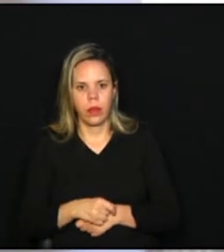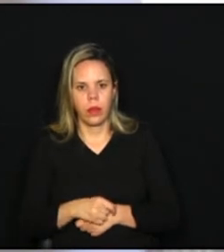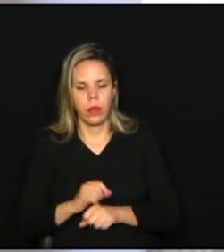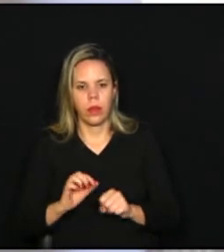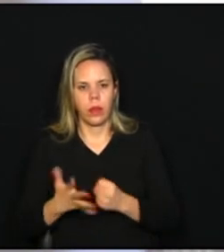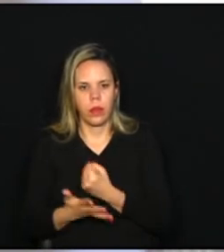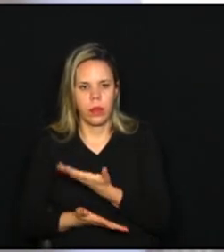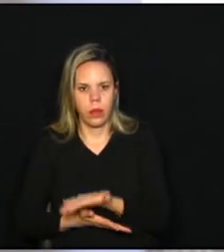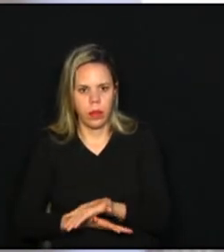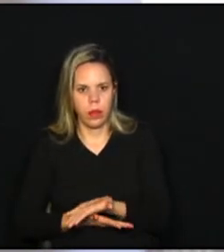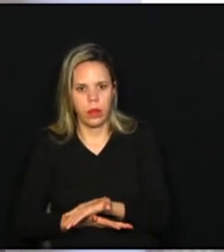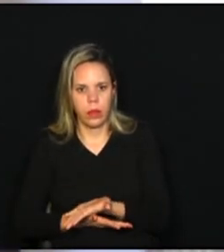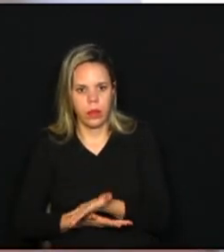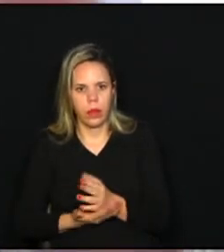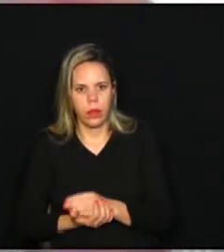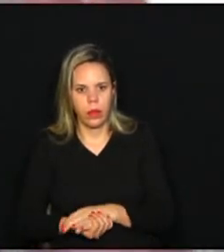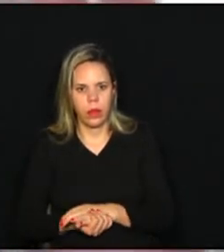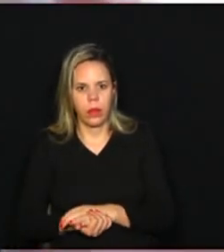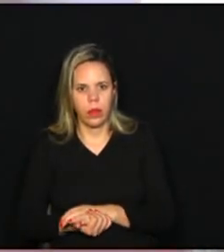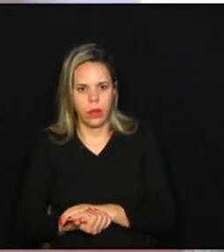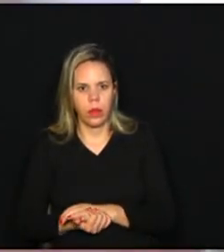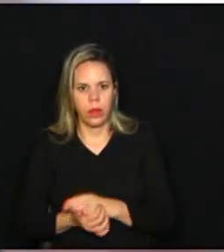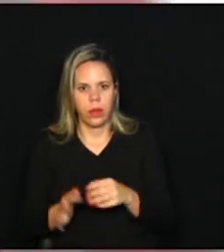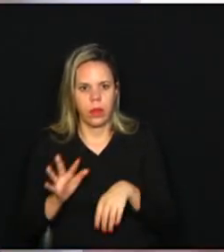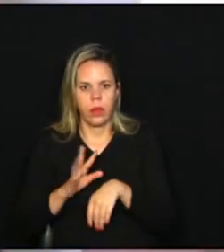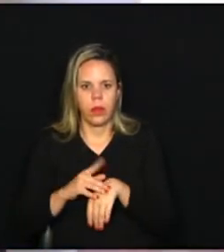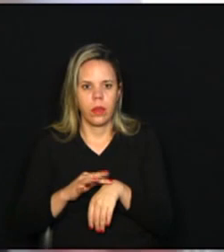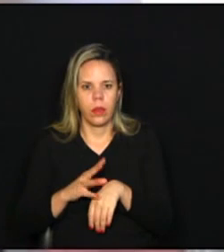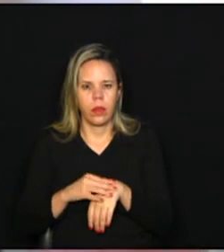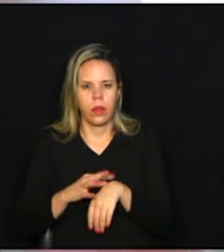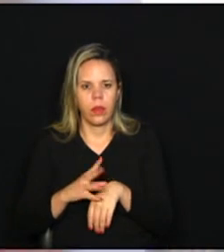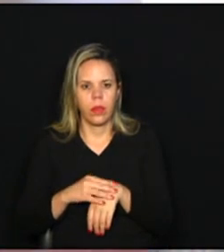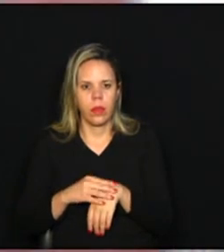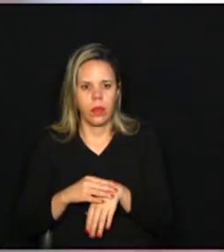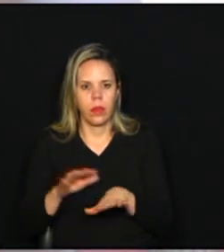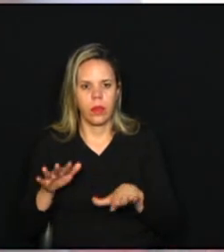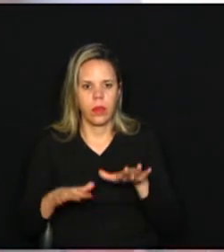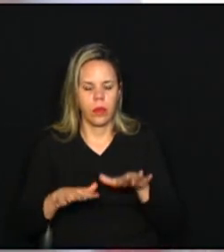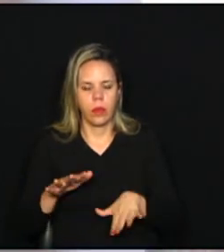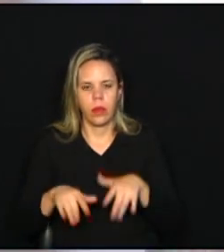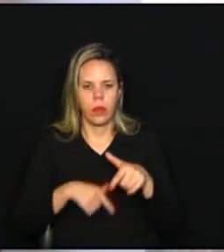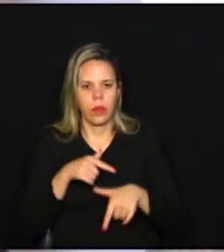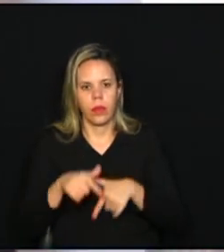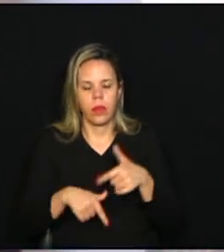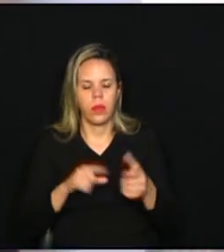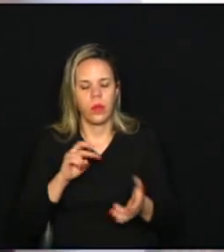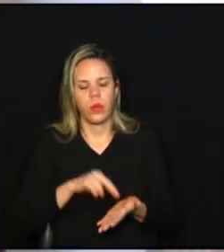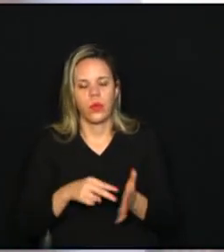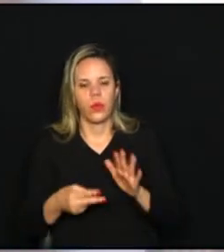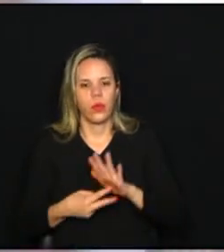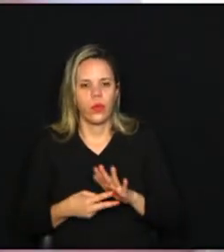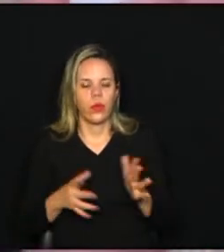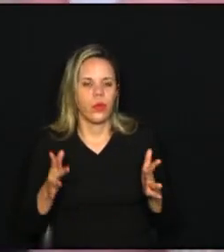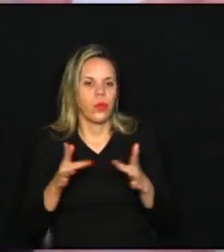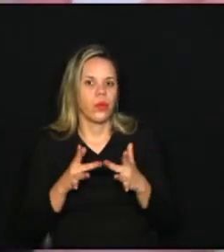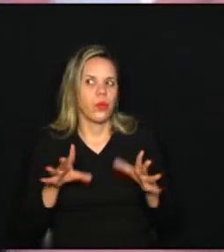Covid ser, de certa maneira, uma doença muito relacionada ao trabalho. Em que sentido?